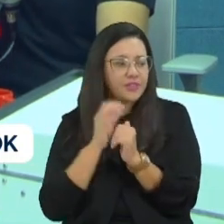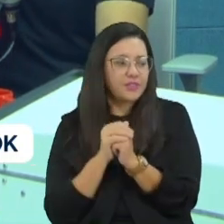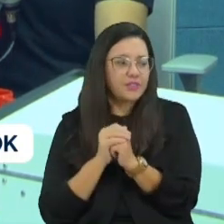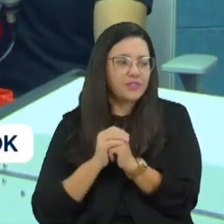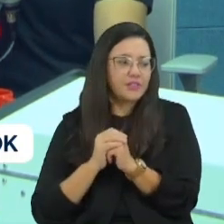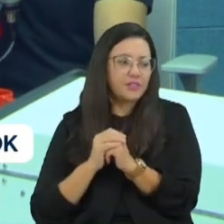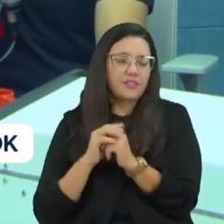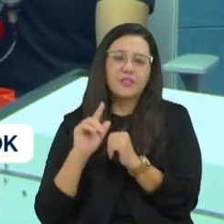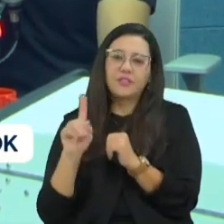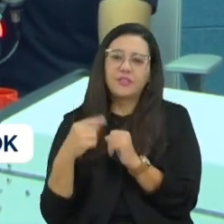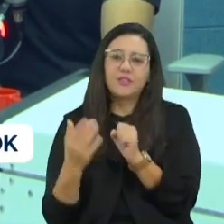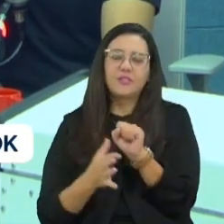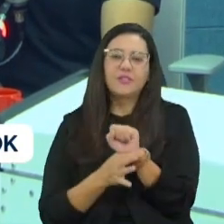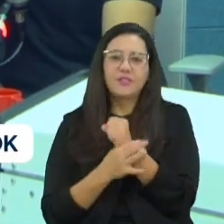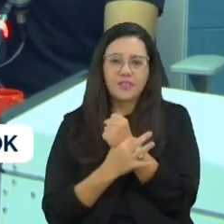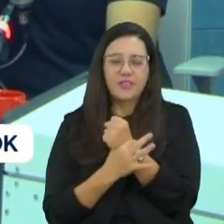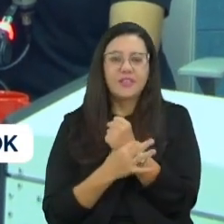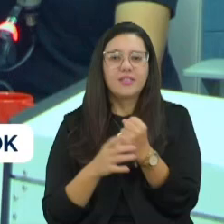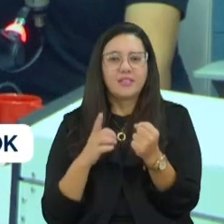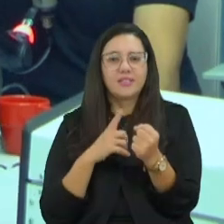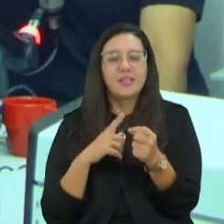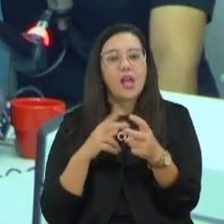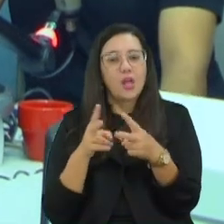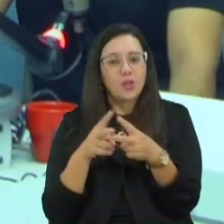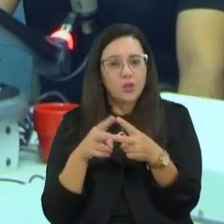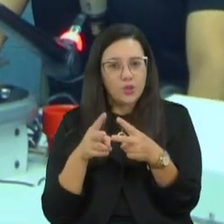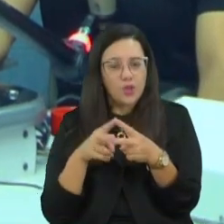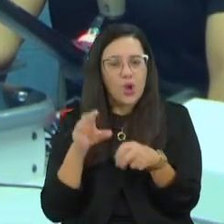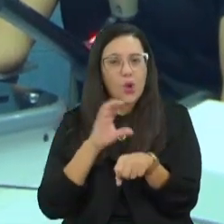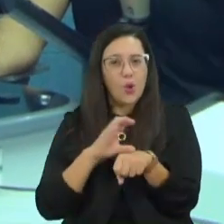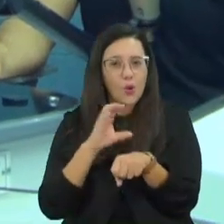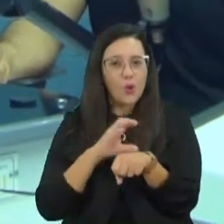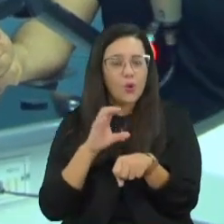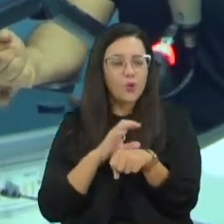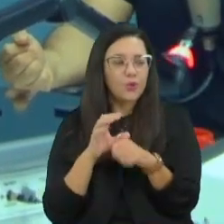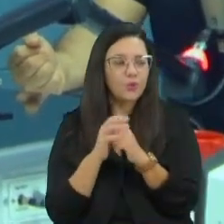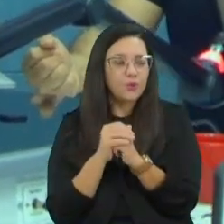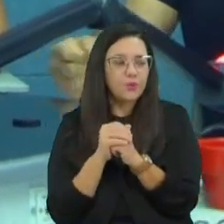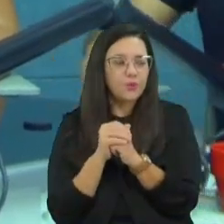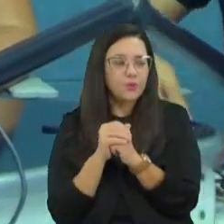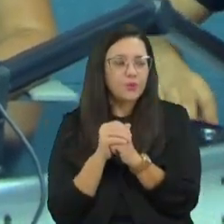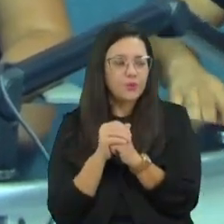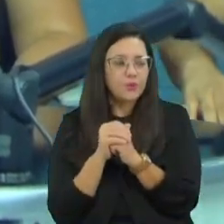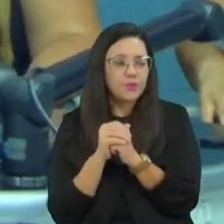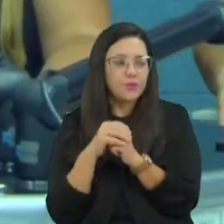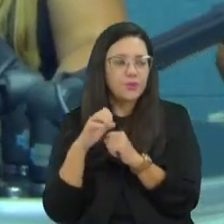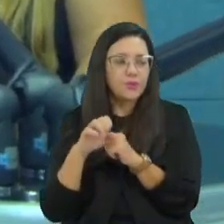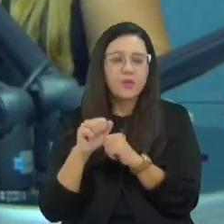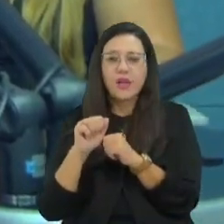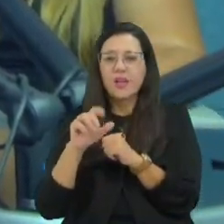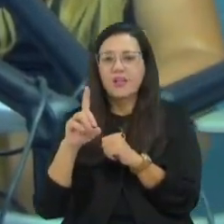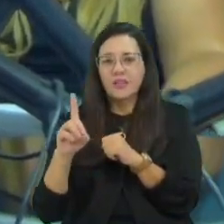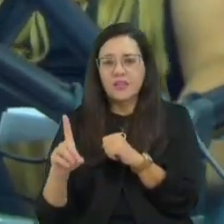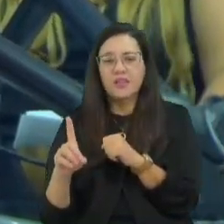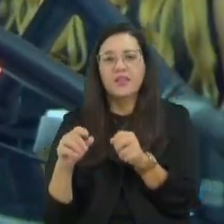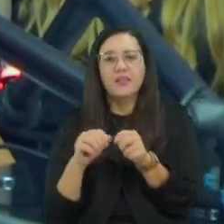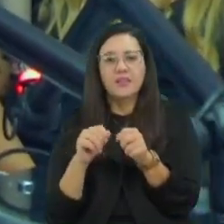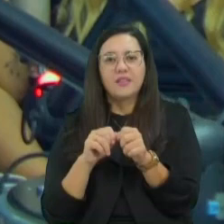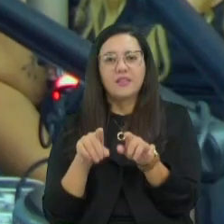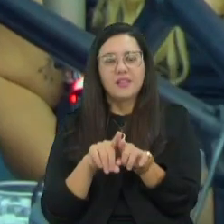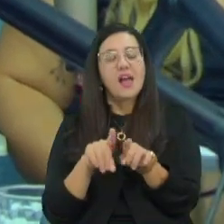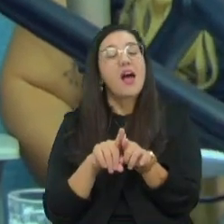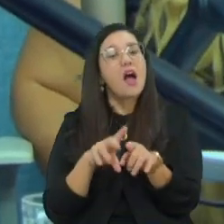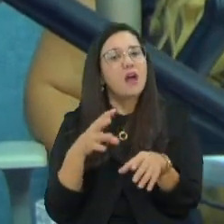toda a segurança de apresentar dois cursos, né? No meu caso, duas coordenações em EAD. Os cursos de Administração e